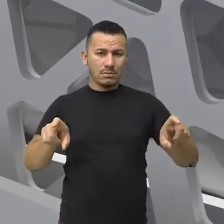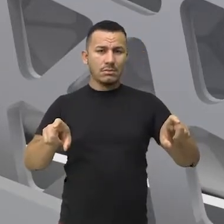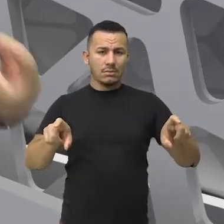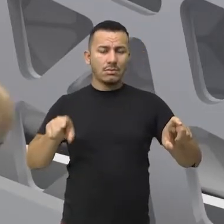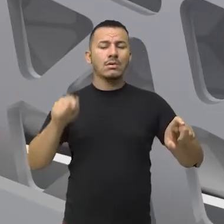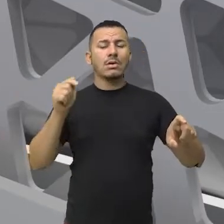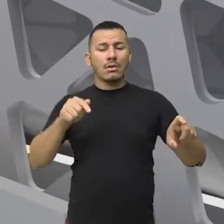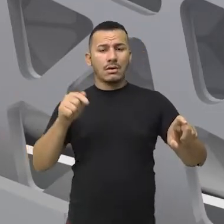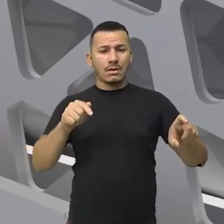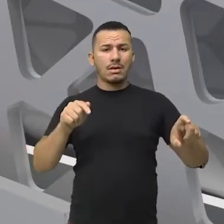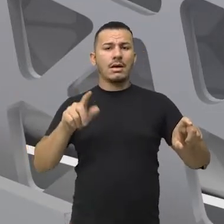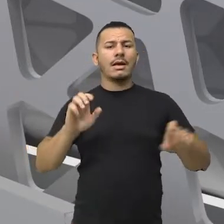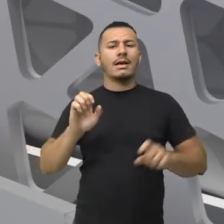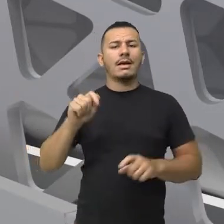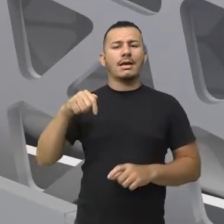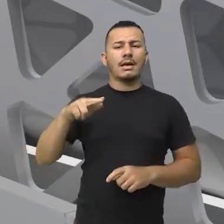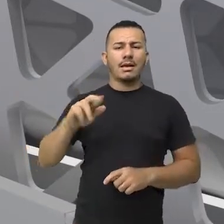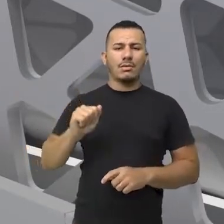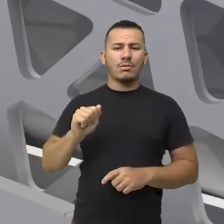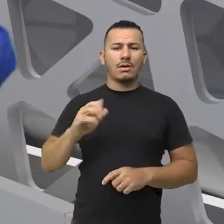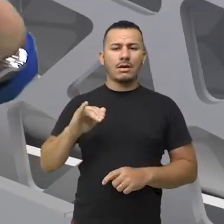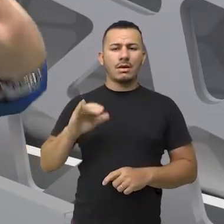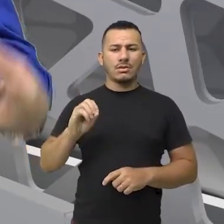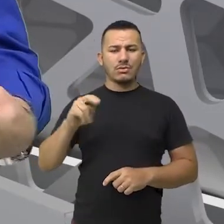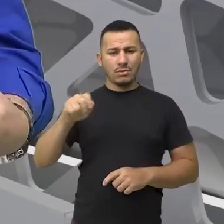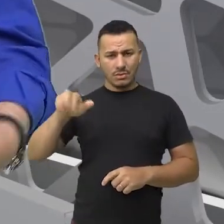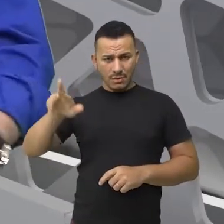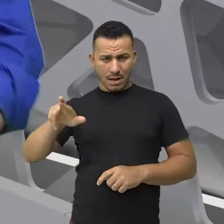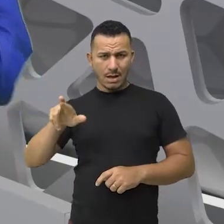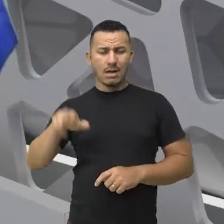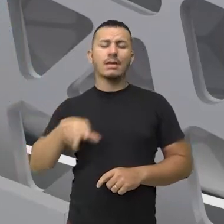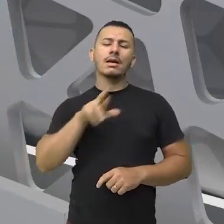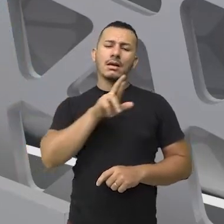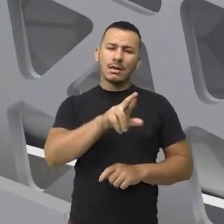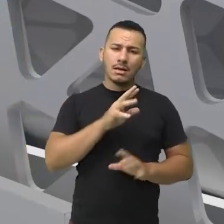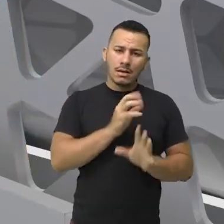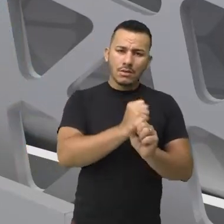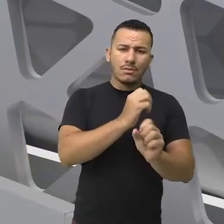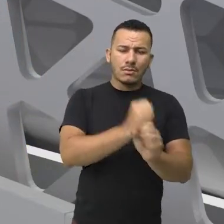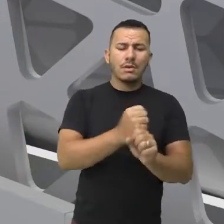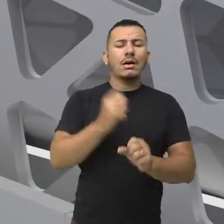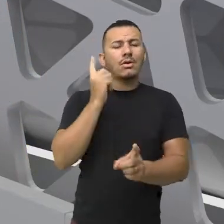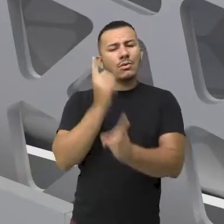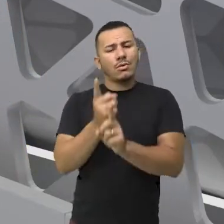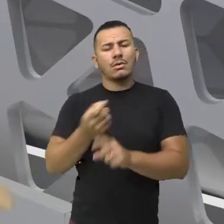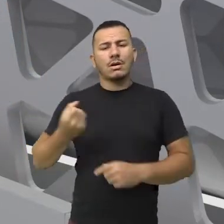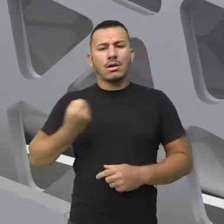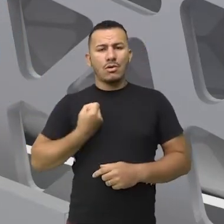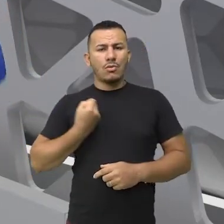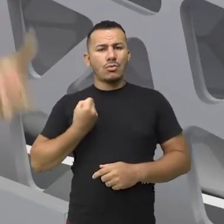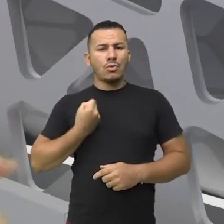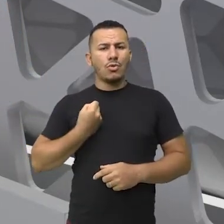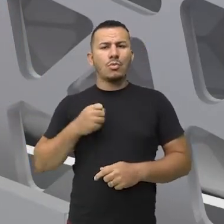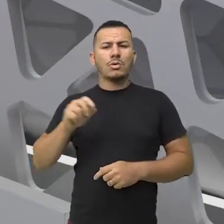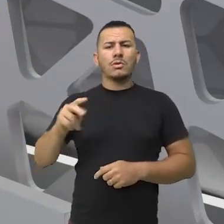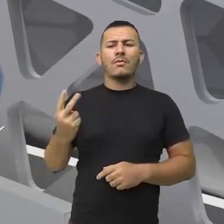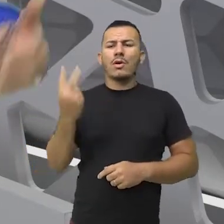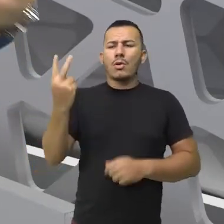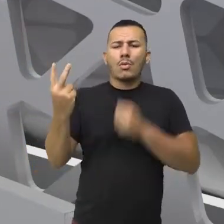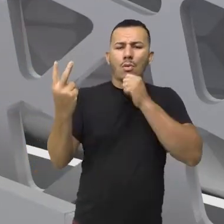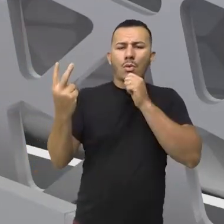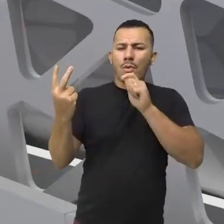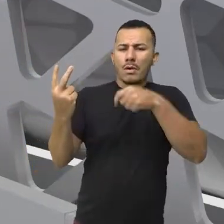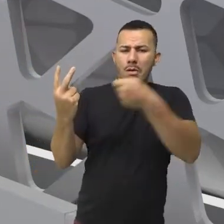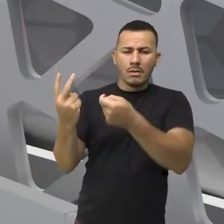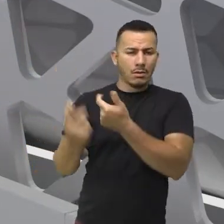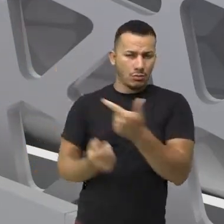Então, equacionar. Equacionar é determinar um valor desconhecido em uma igualdade,